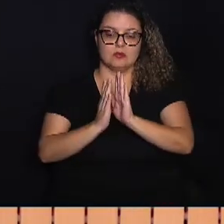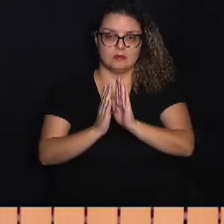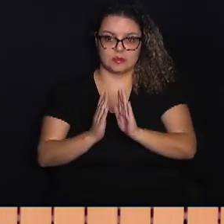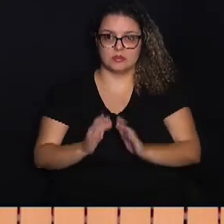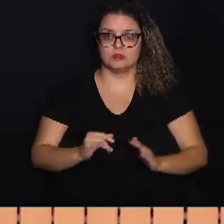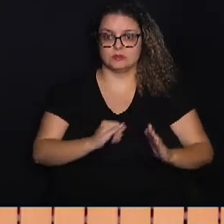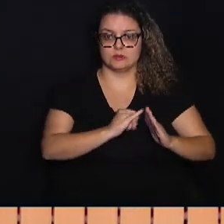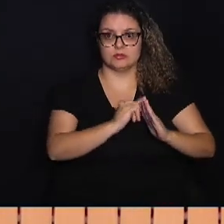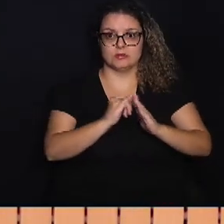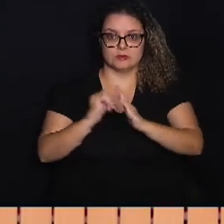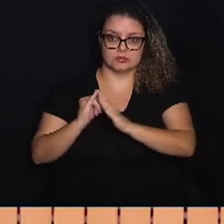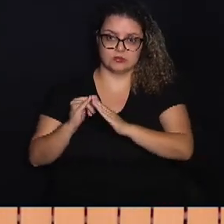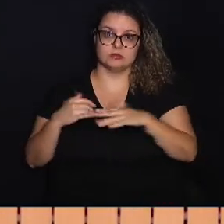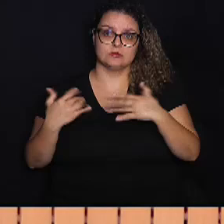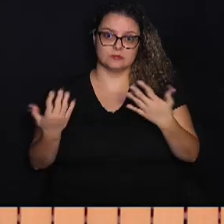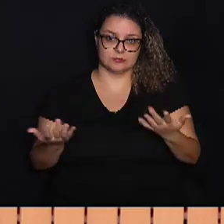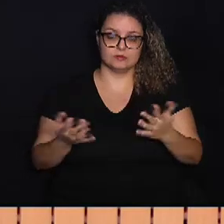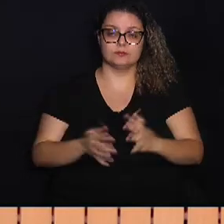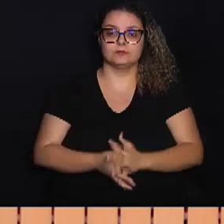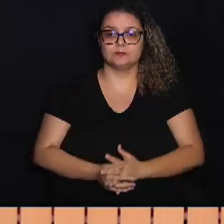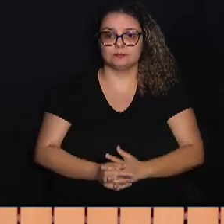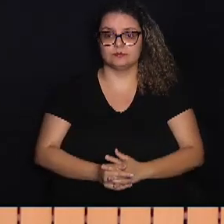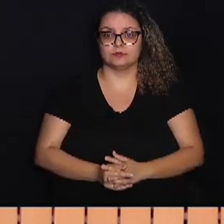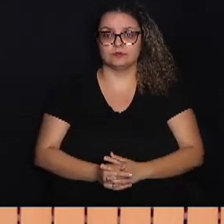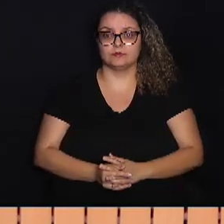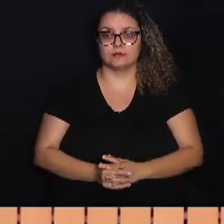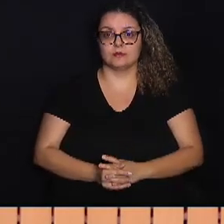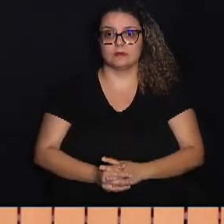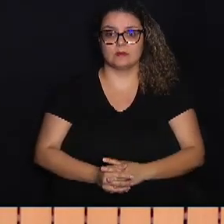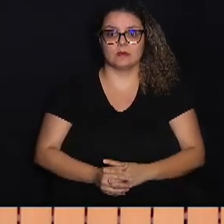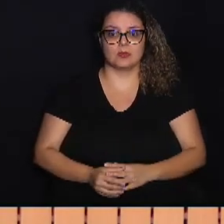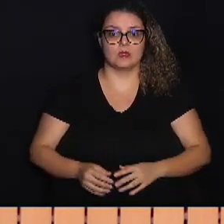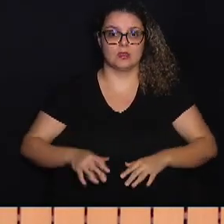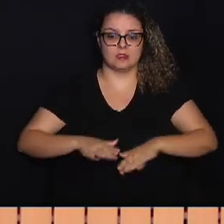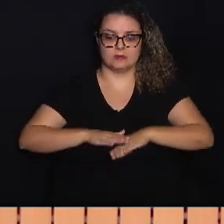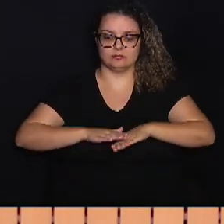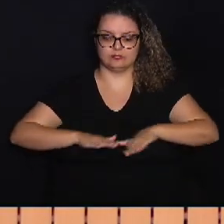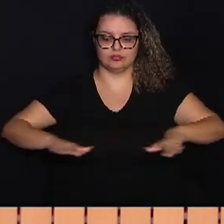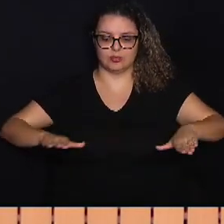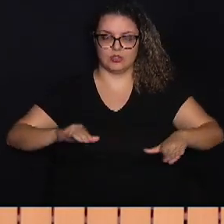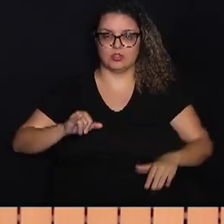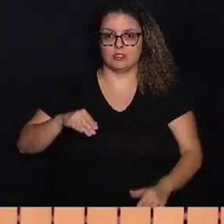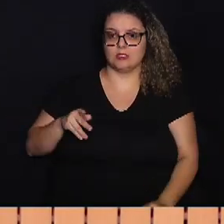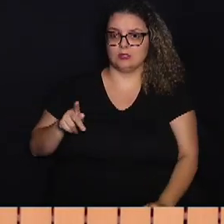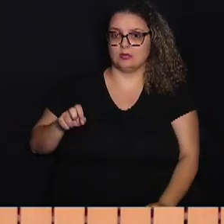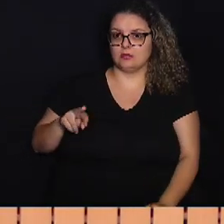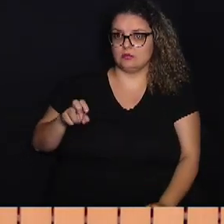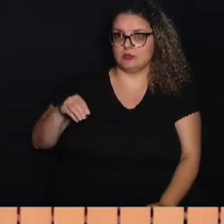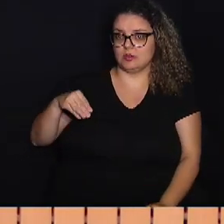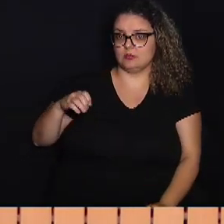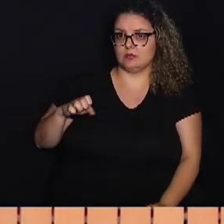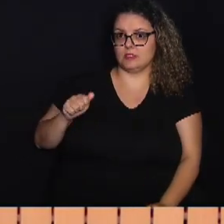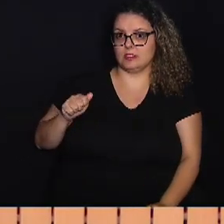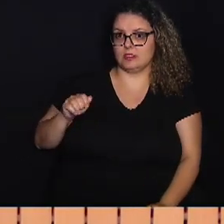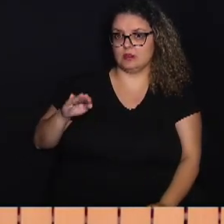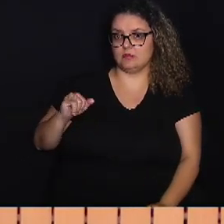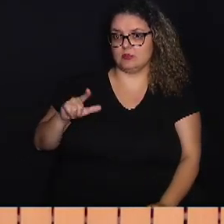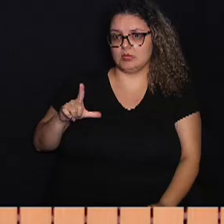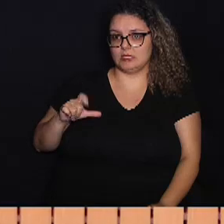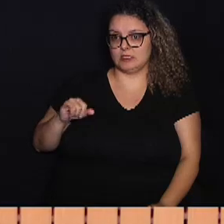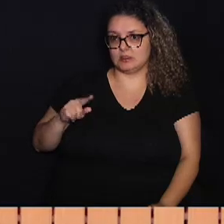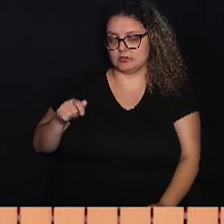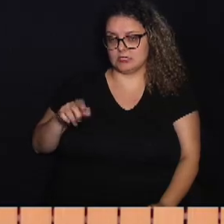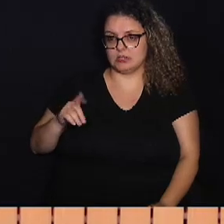Imóveis E aí essas áreas são impermeabilizadas nunca mais se replanta